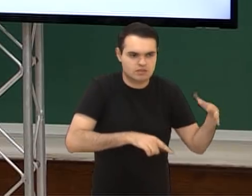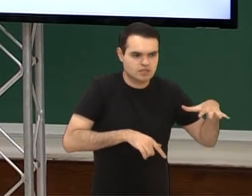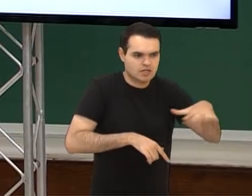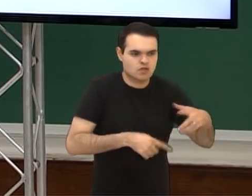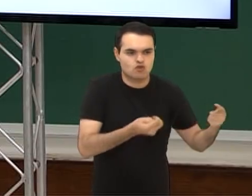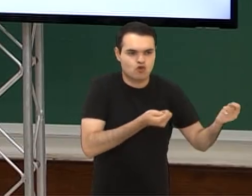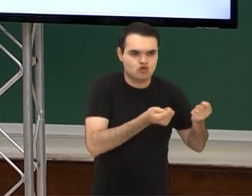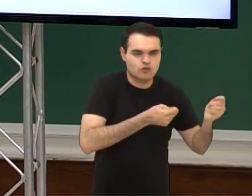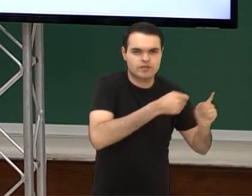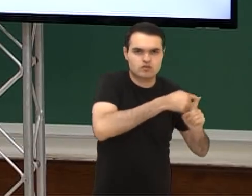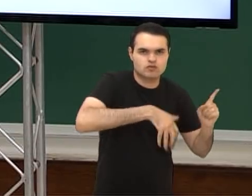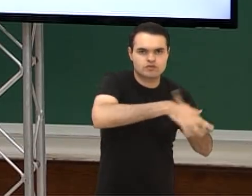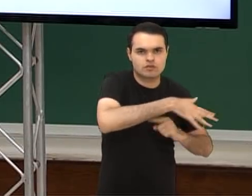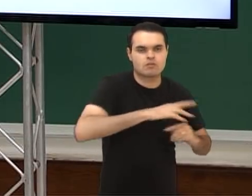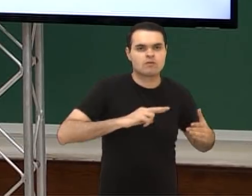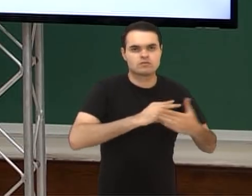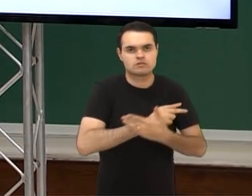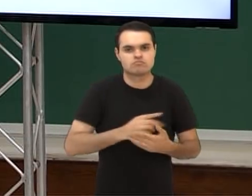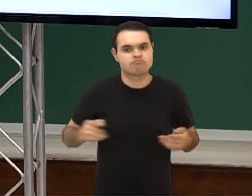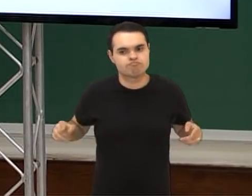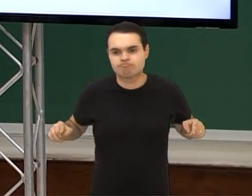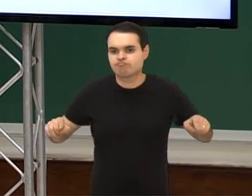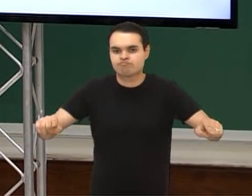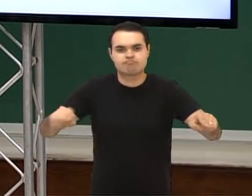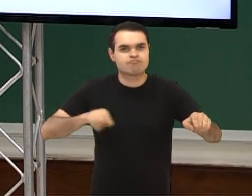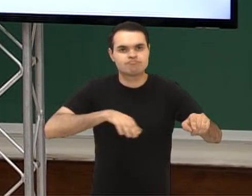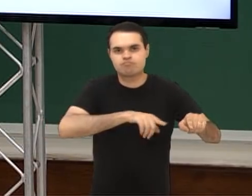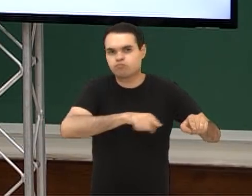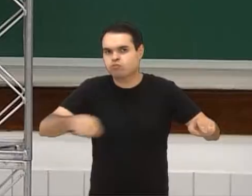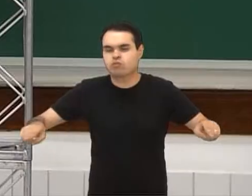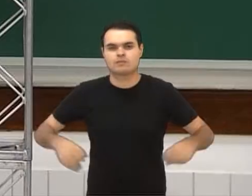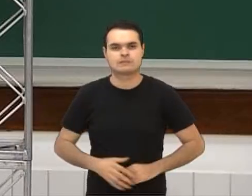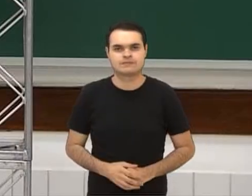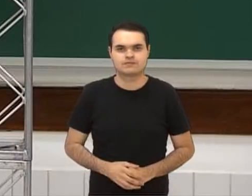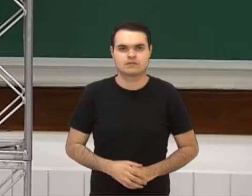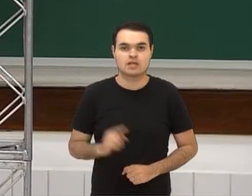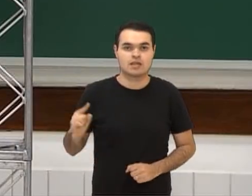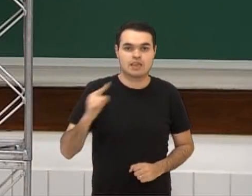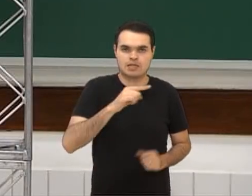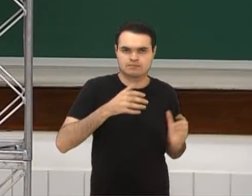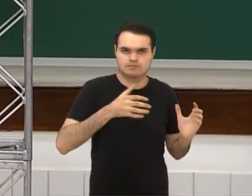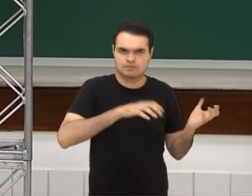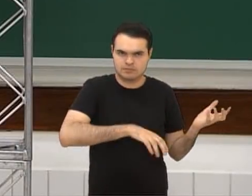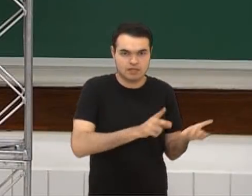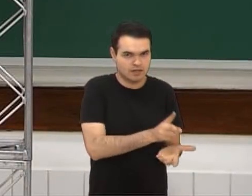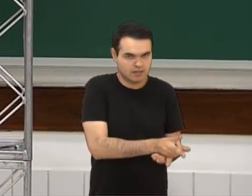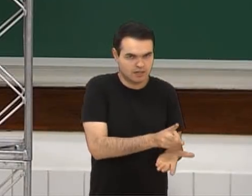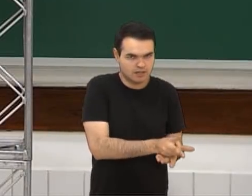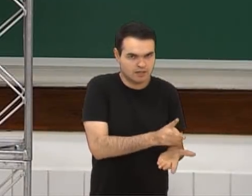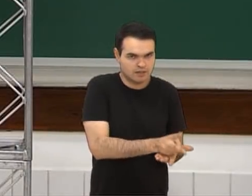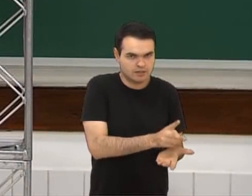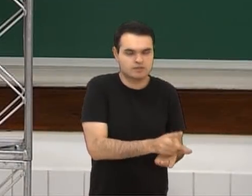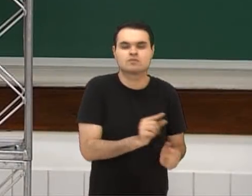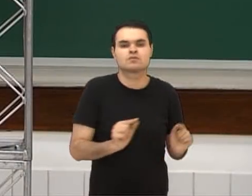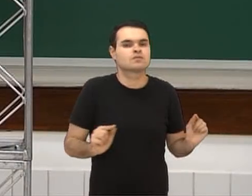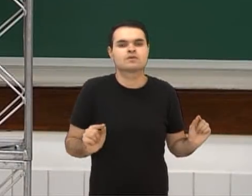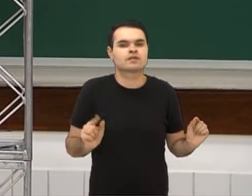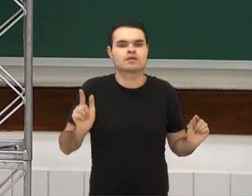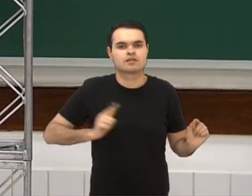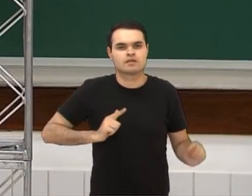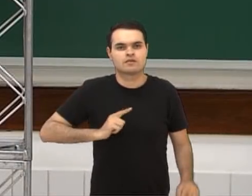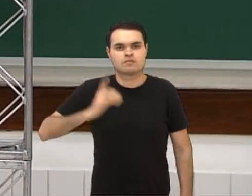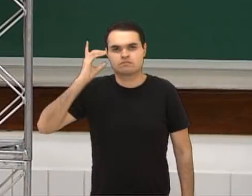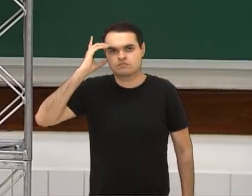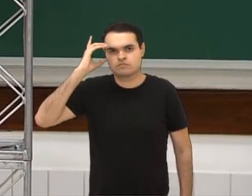econômica e social também acontecendo. Então, no Congresso, ainda nesse meio todo, a